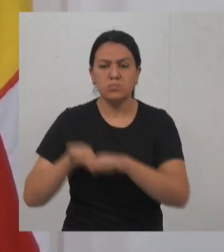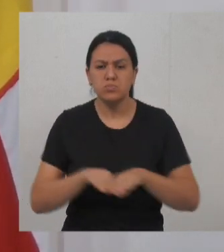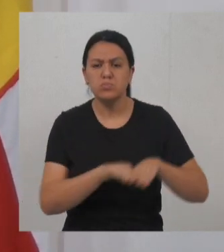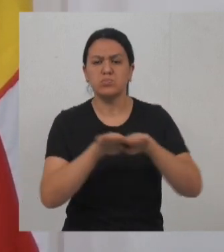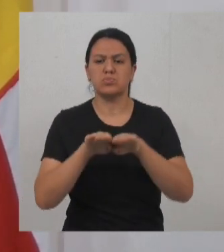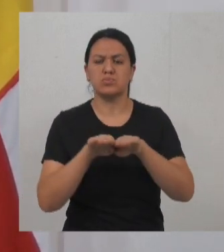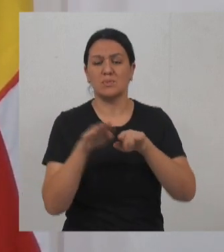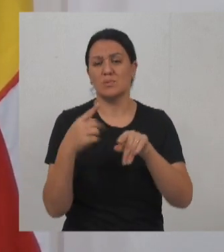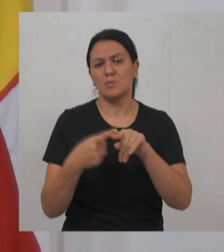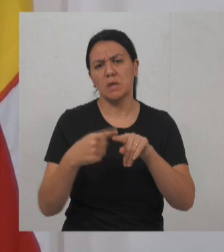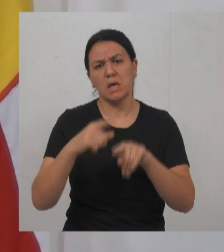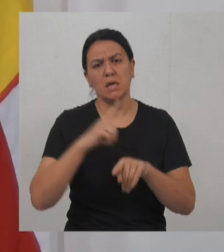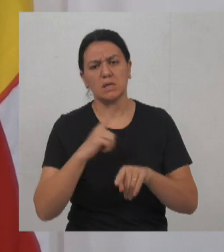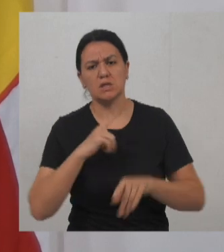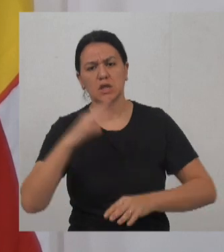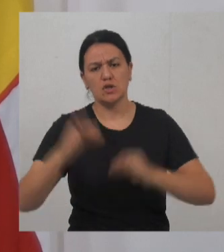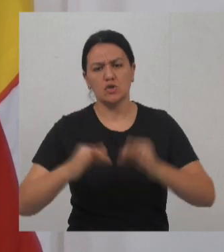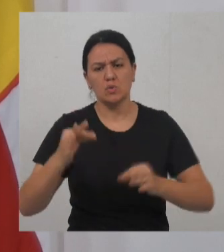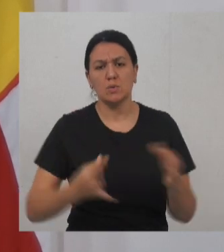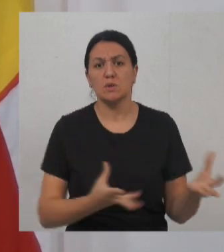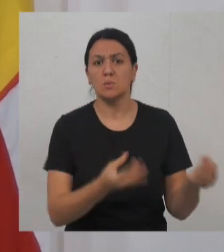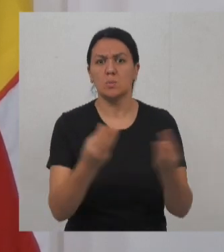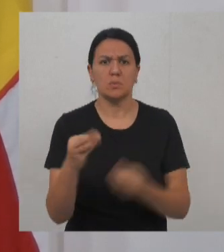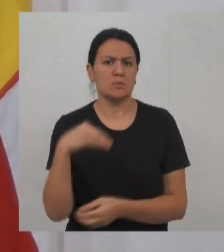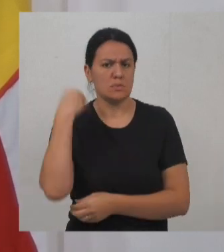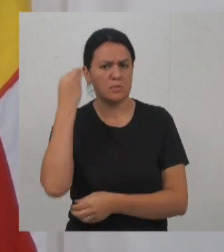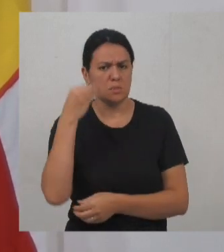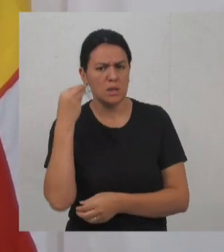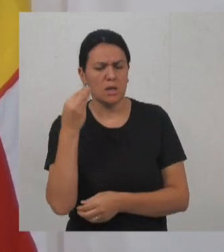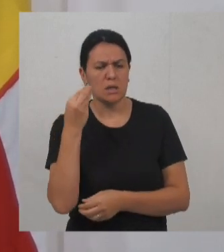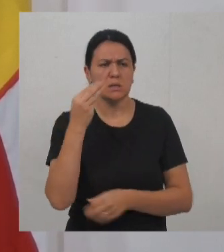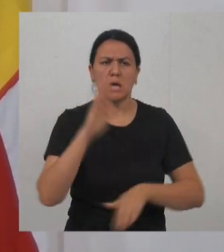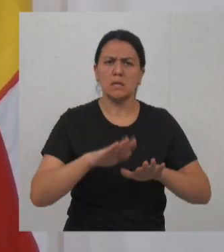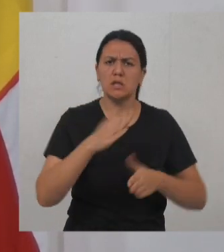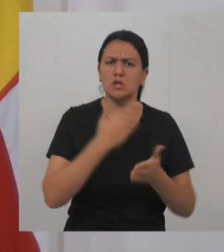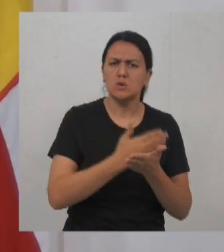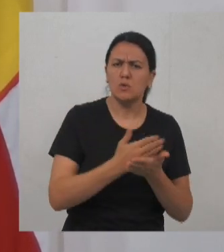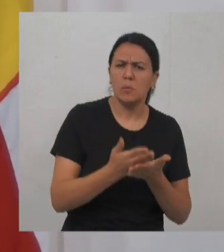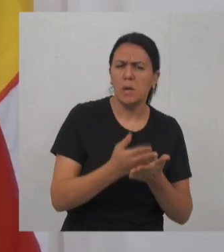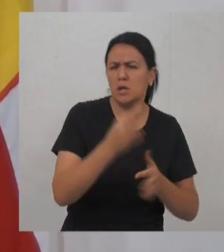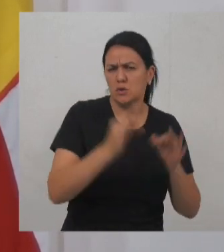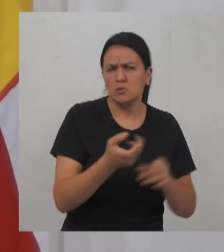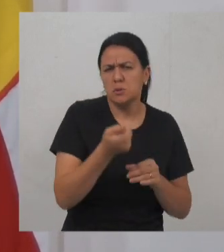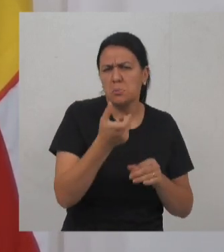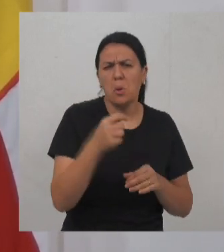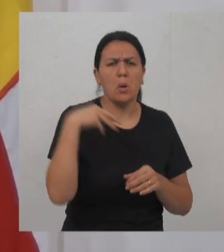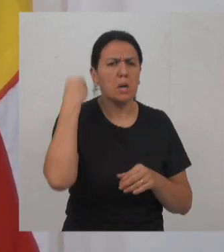pouco experientes, que estavam iniciando, e outros na média, e procuramos, então,